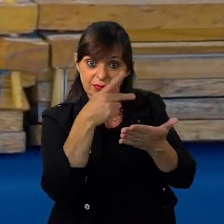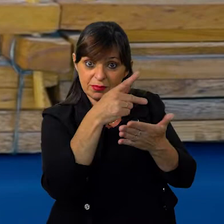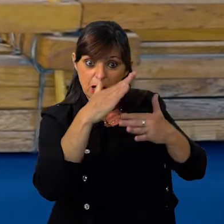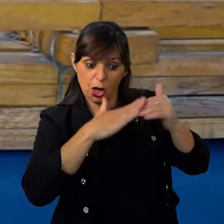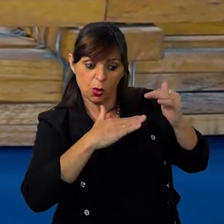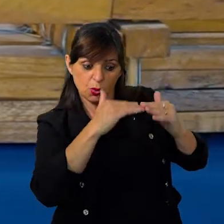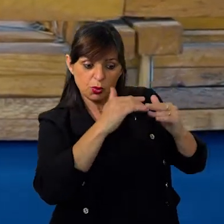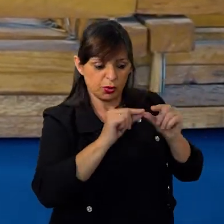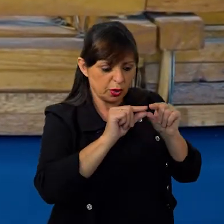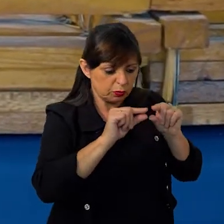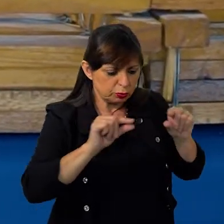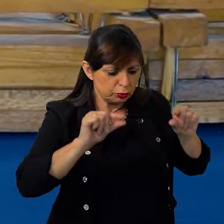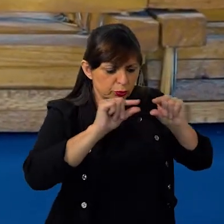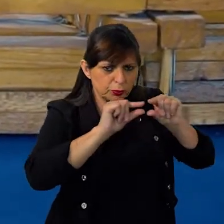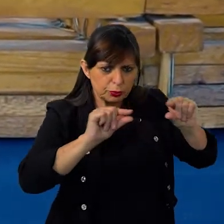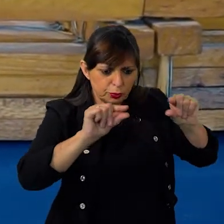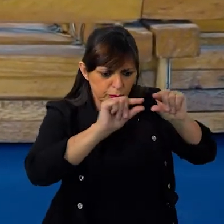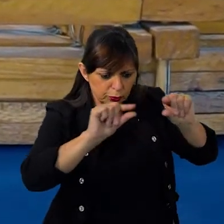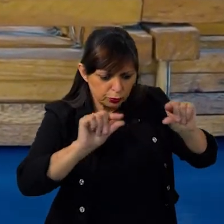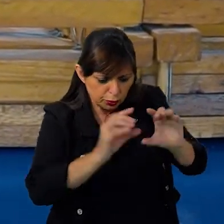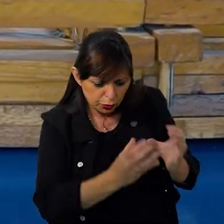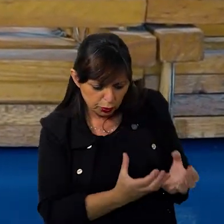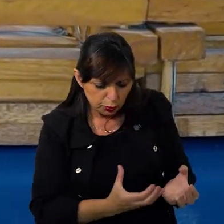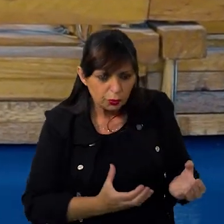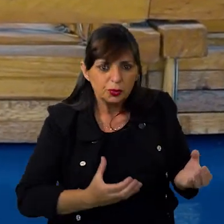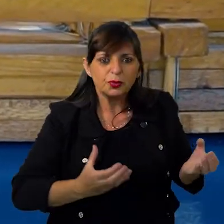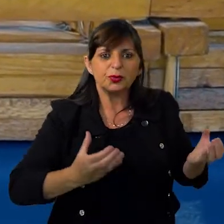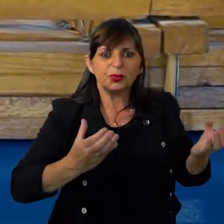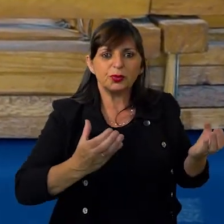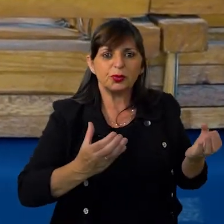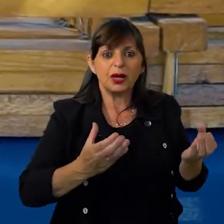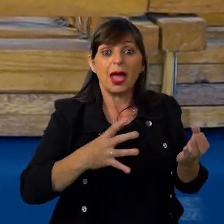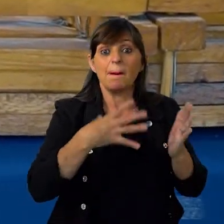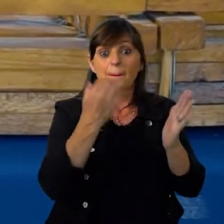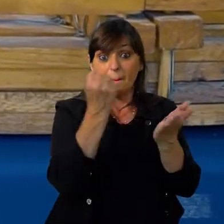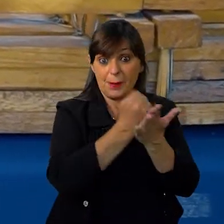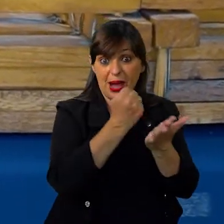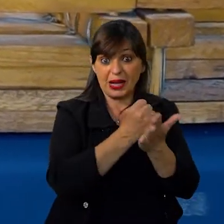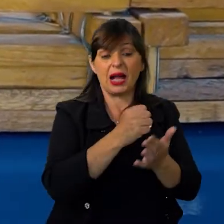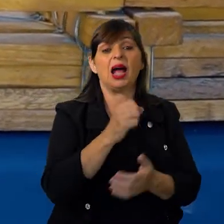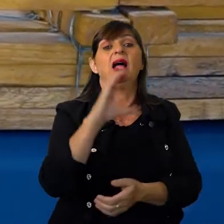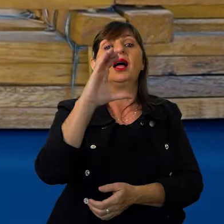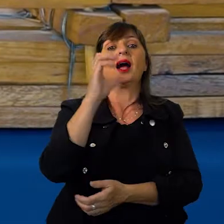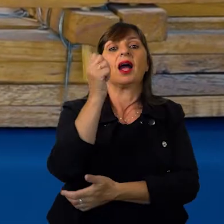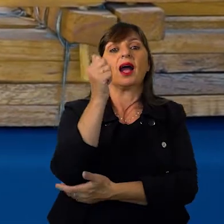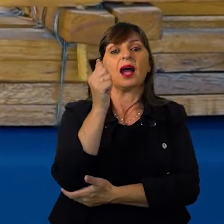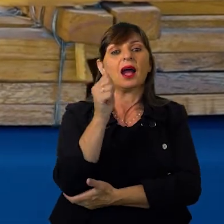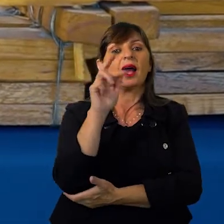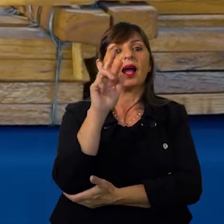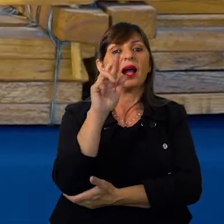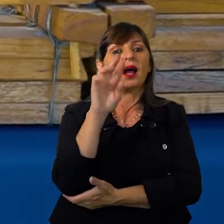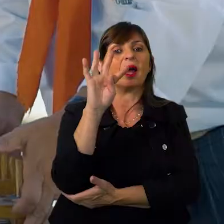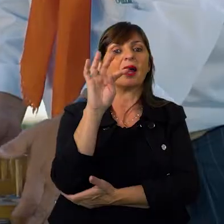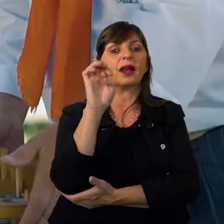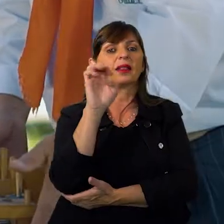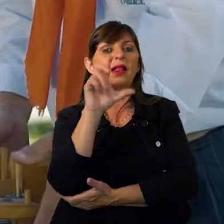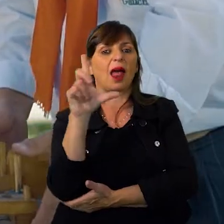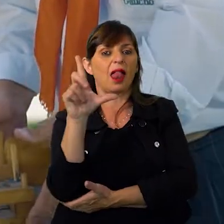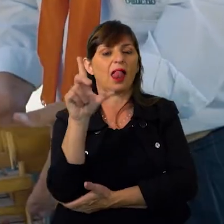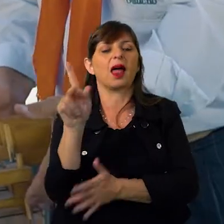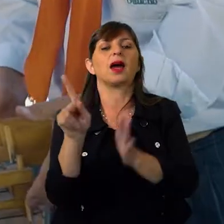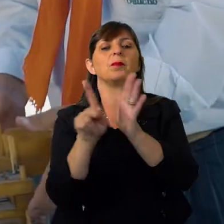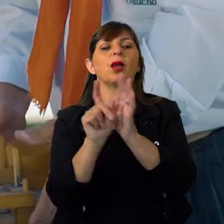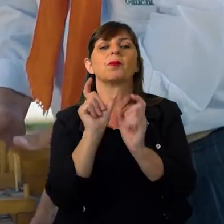cada pedaço dela simboliza um caráter um Cartel essa nomenclatura é típica da